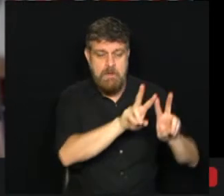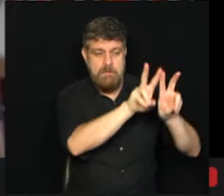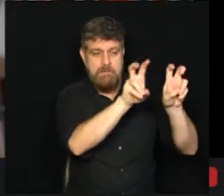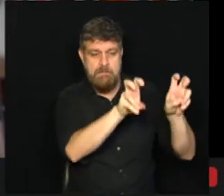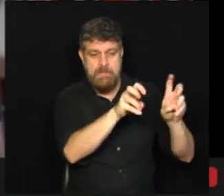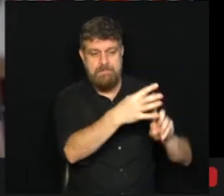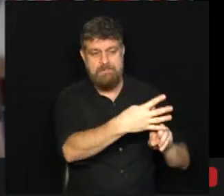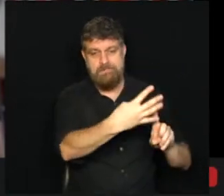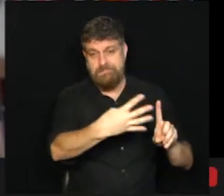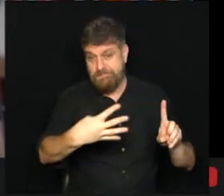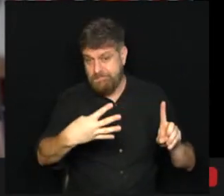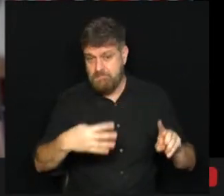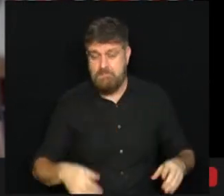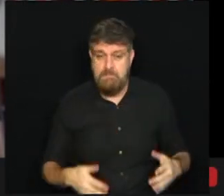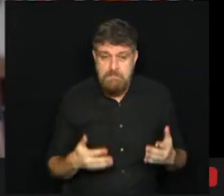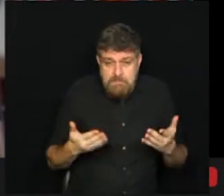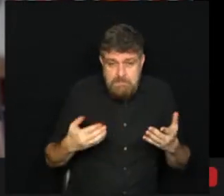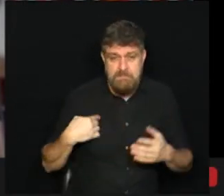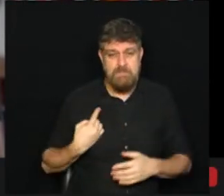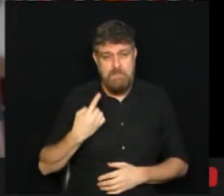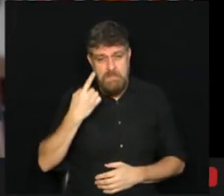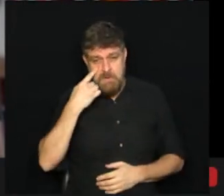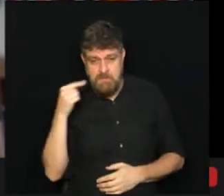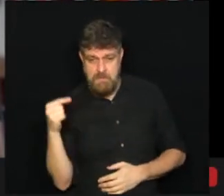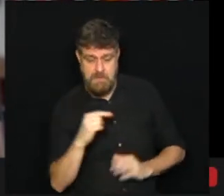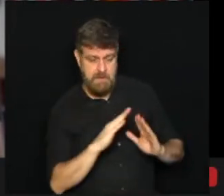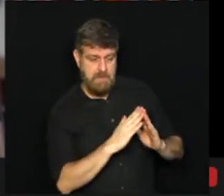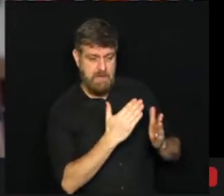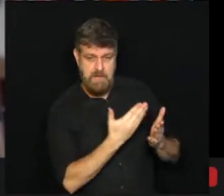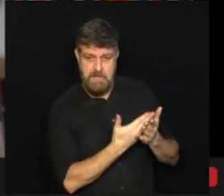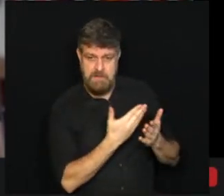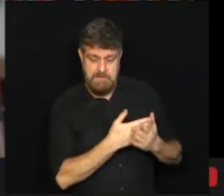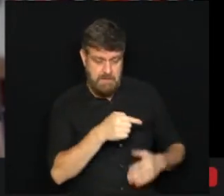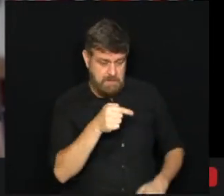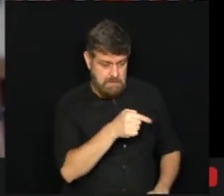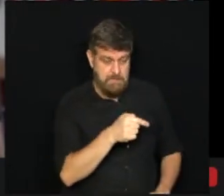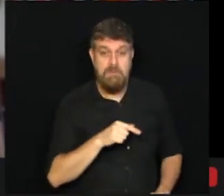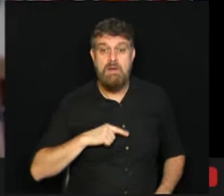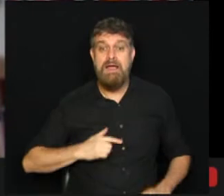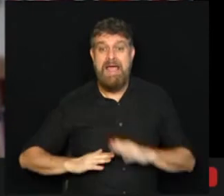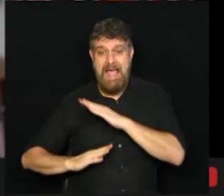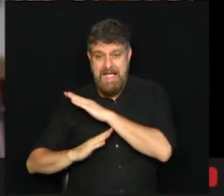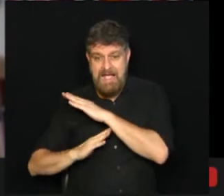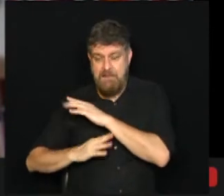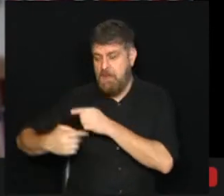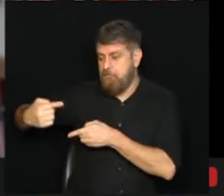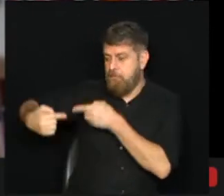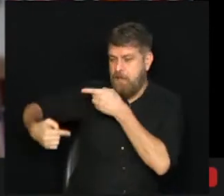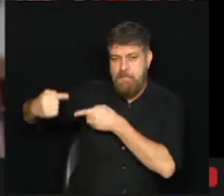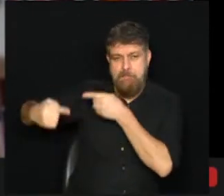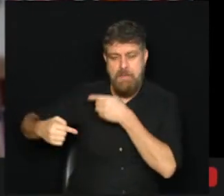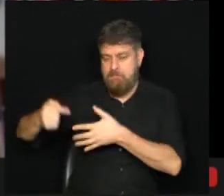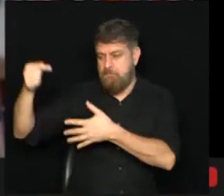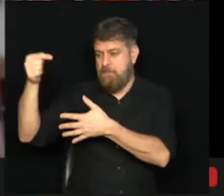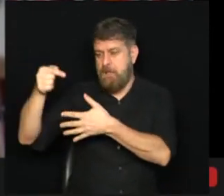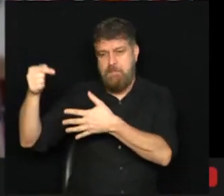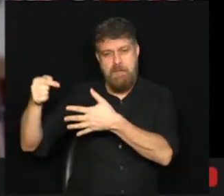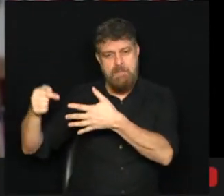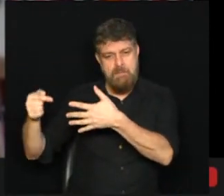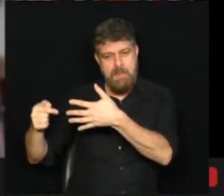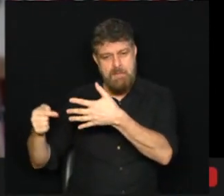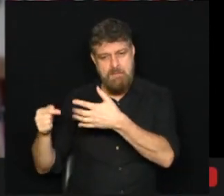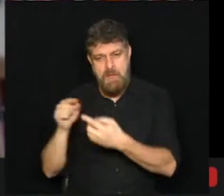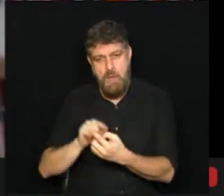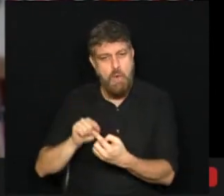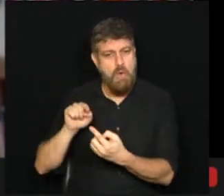temática. E a gente viu aqui no caso da sessão da Câmara que muitos argumentos que são feitos no sentido